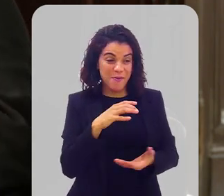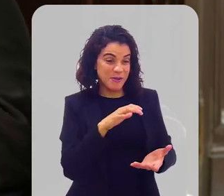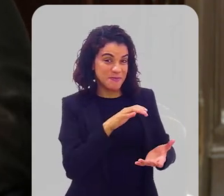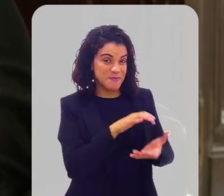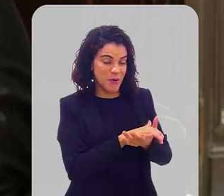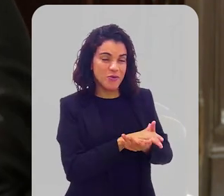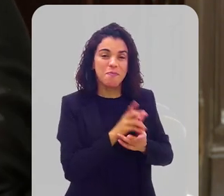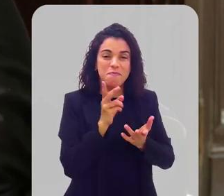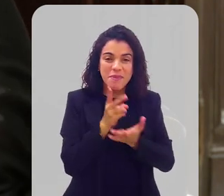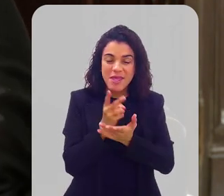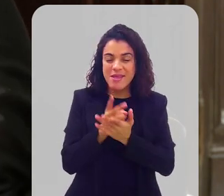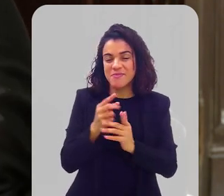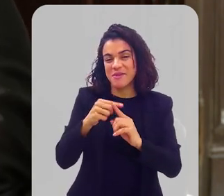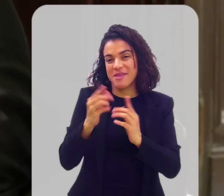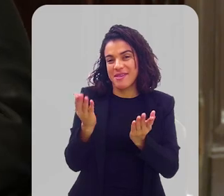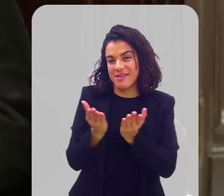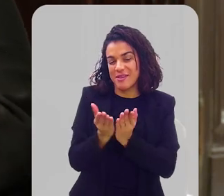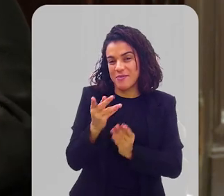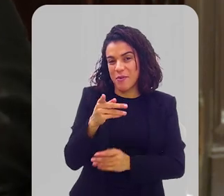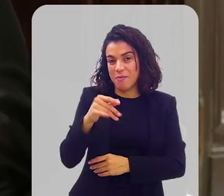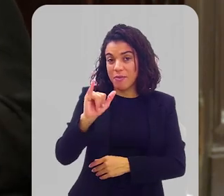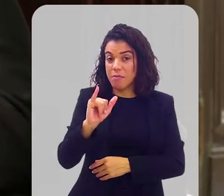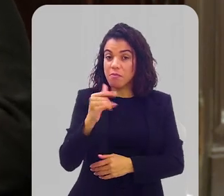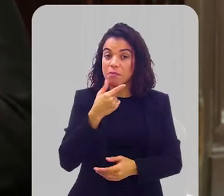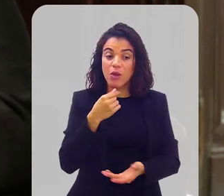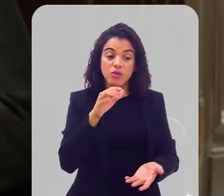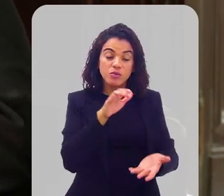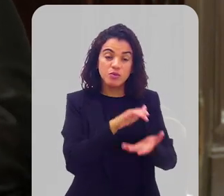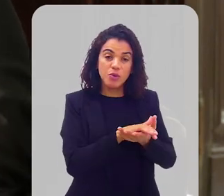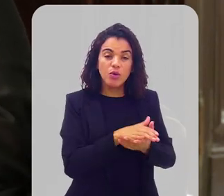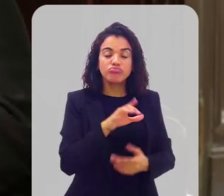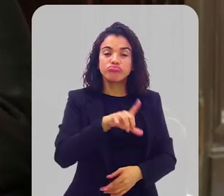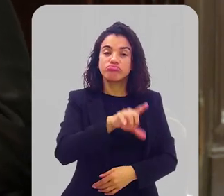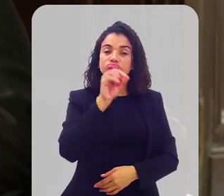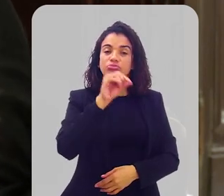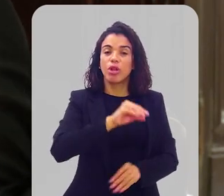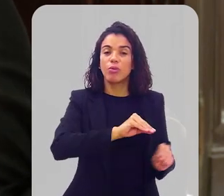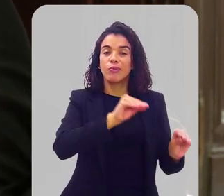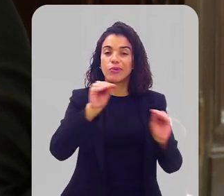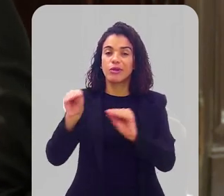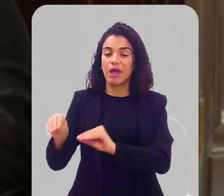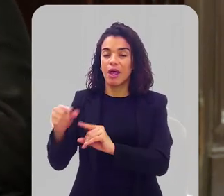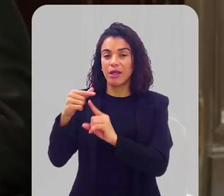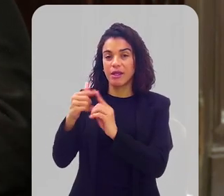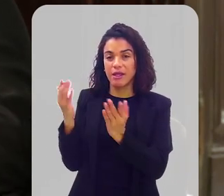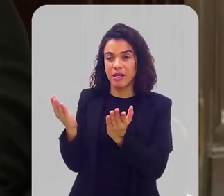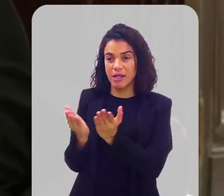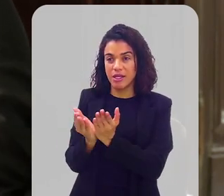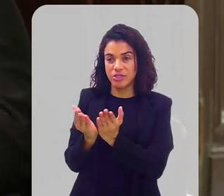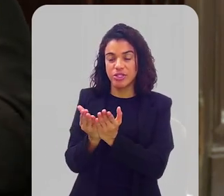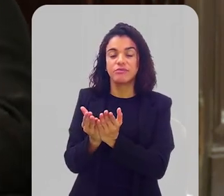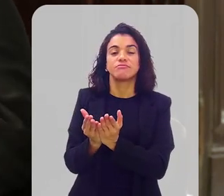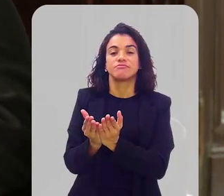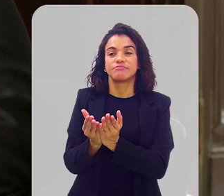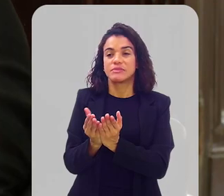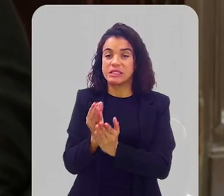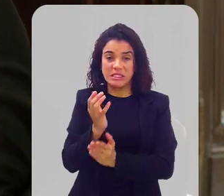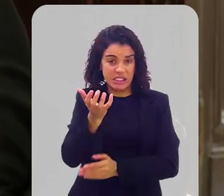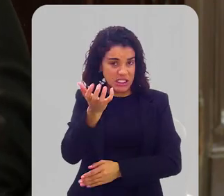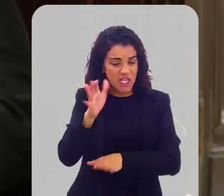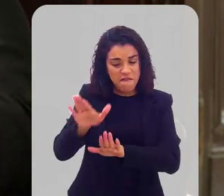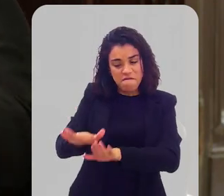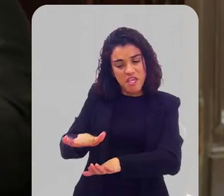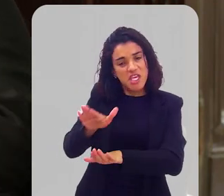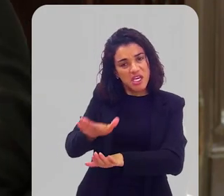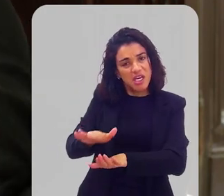meu esposo, a gente era lá da igreja do meu pai, só que meu esposo tomou a decisão de ir para uma outra igreja. Filha, eu vou para uma outra igreja.